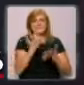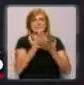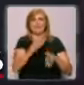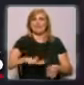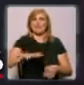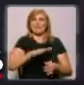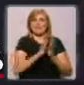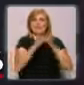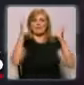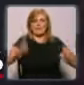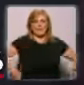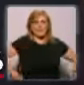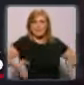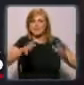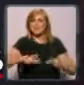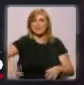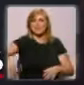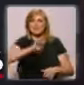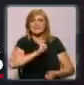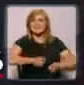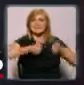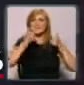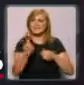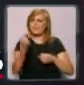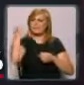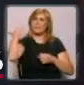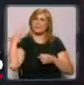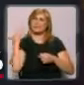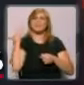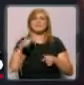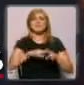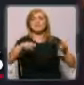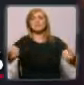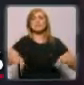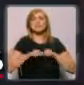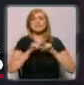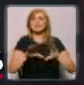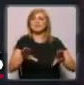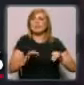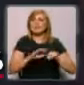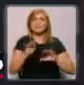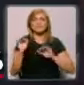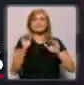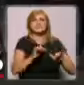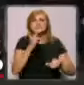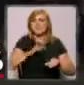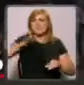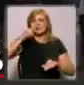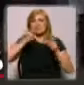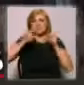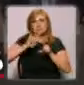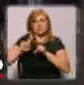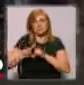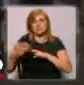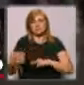esta grande avenida, com a cidade por trás, exatamente um espaço de acolhimento para várias gerações. Com um orçamento